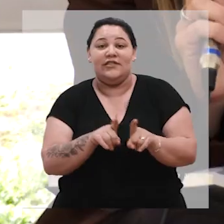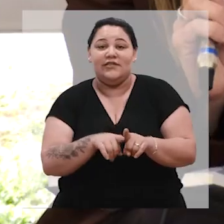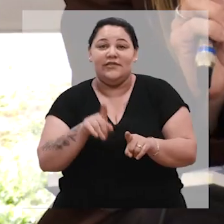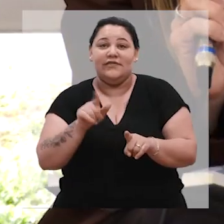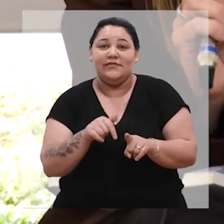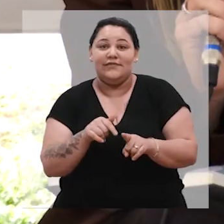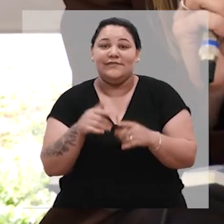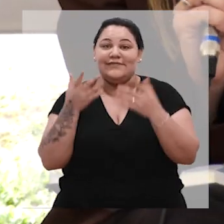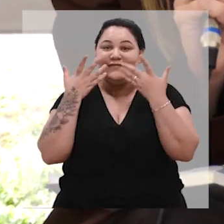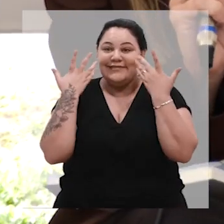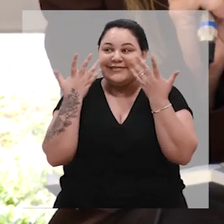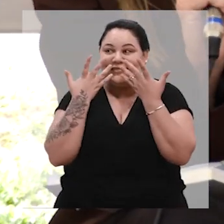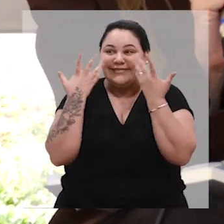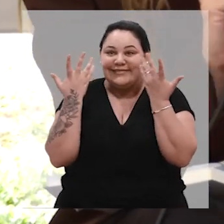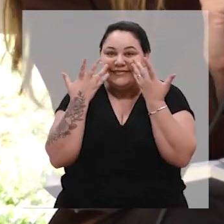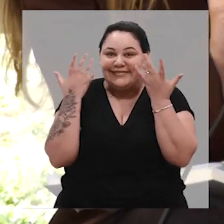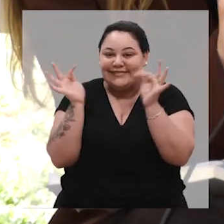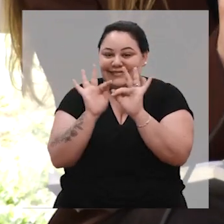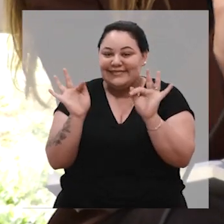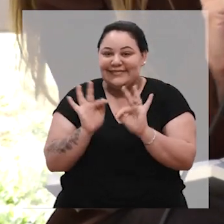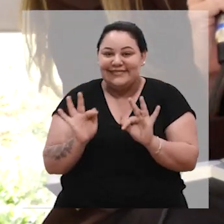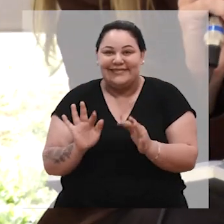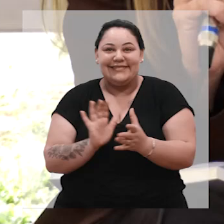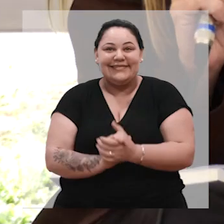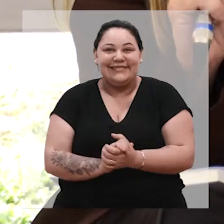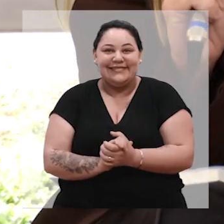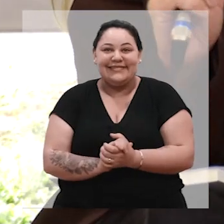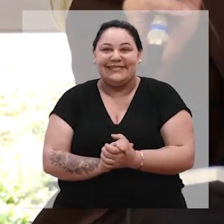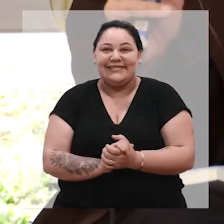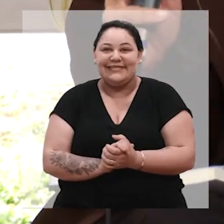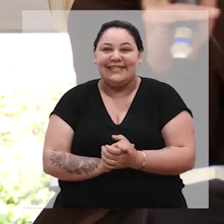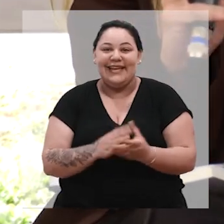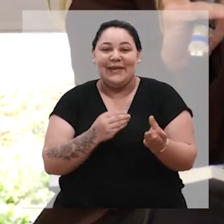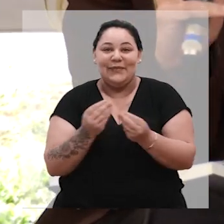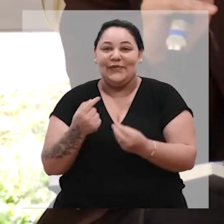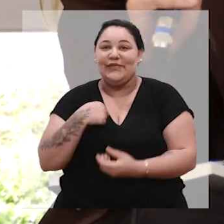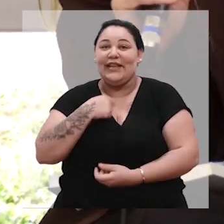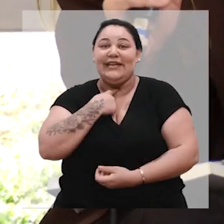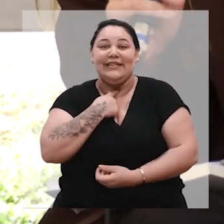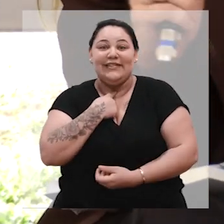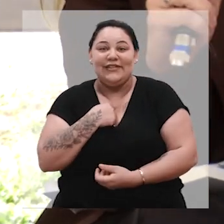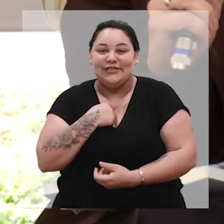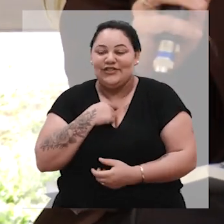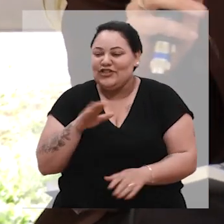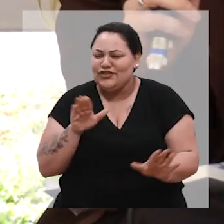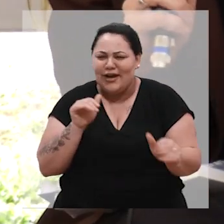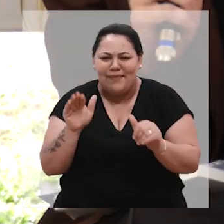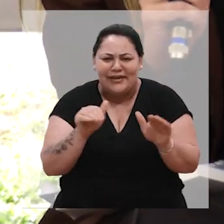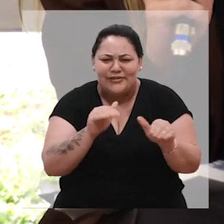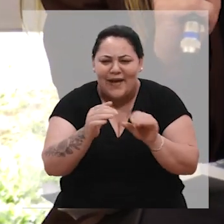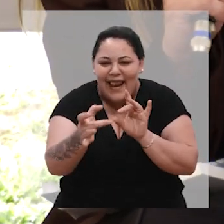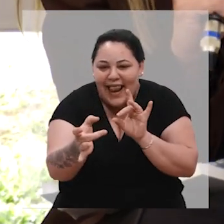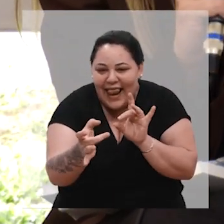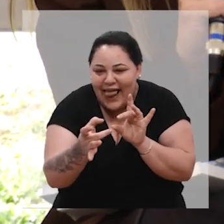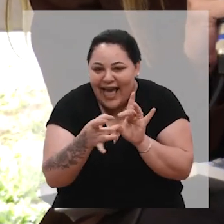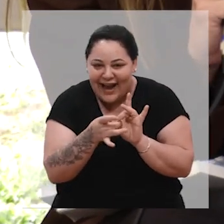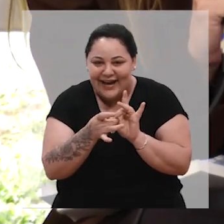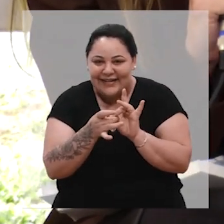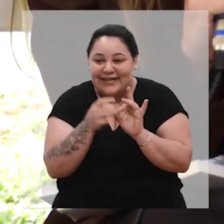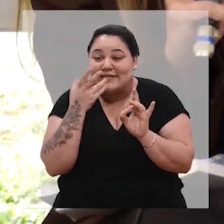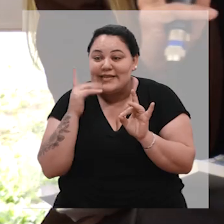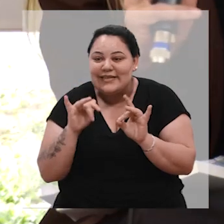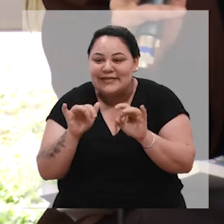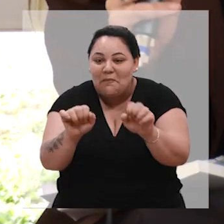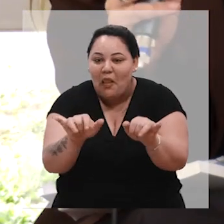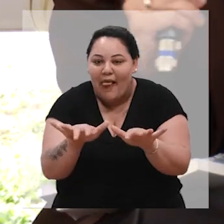uma alegria. E diferente, assim, da performance, né, Rose? Sim. Eu contava intimista. Eu gosto de trazer eles pertinho de mim. E eu